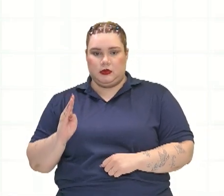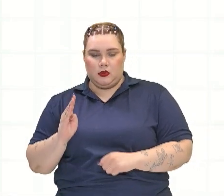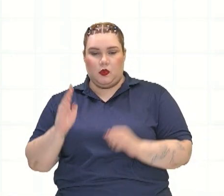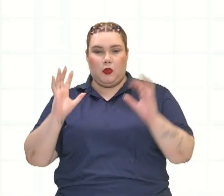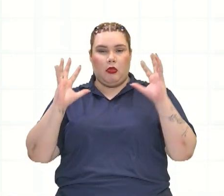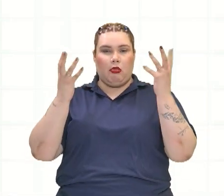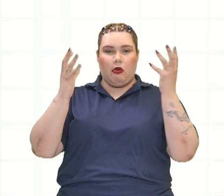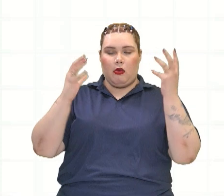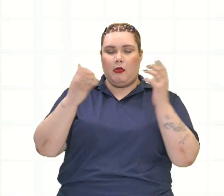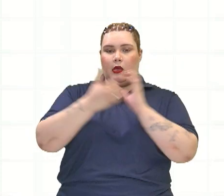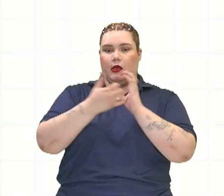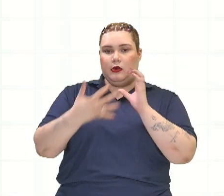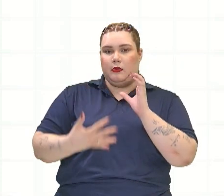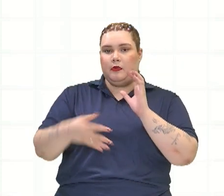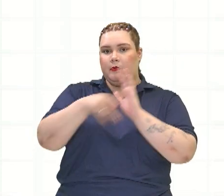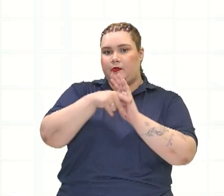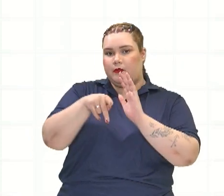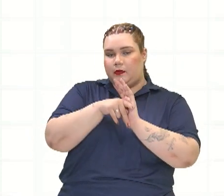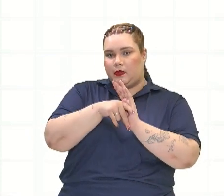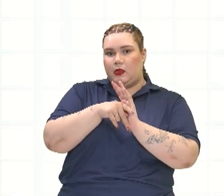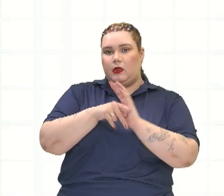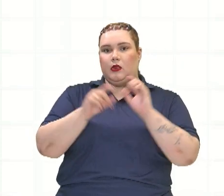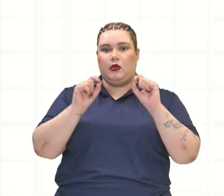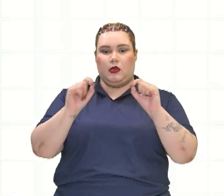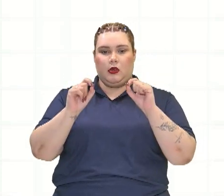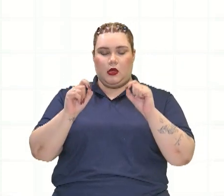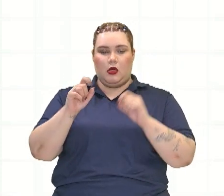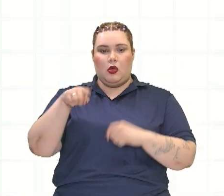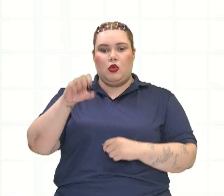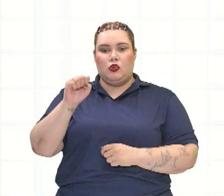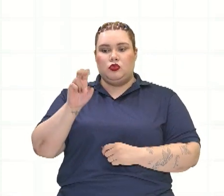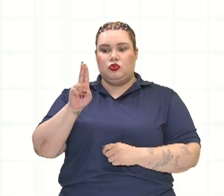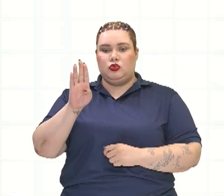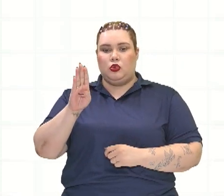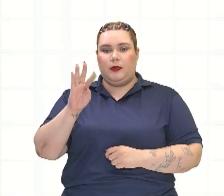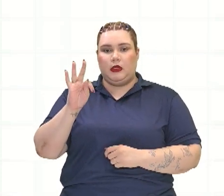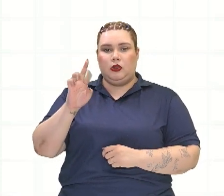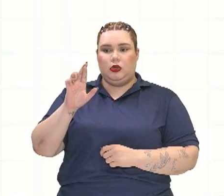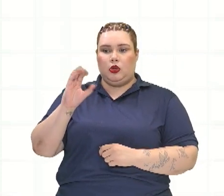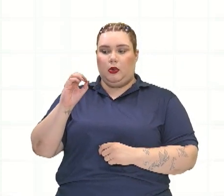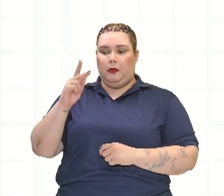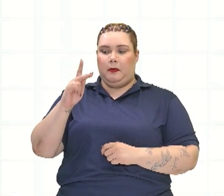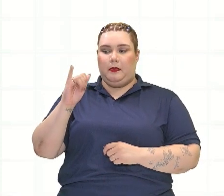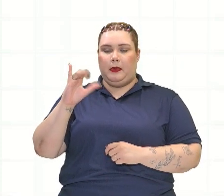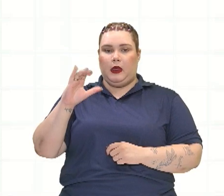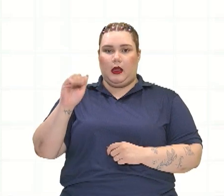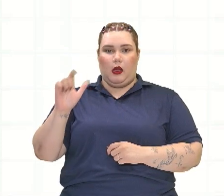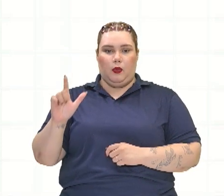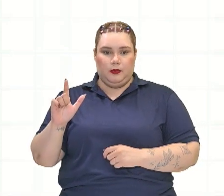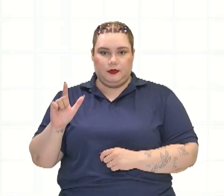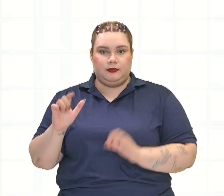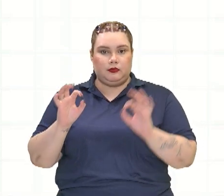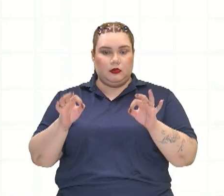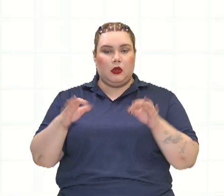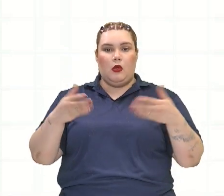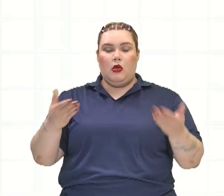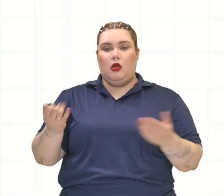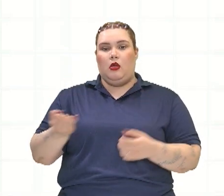bem característico é o clima subtropical. E é importante a gente falar que